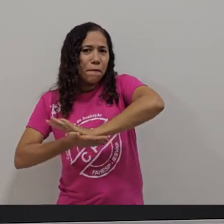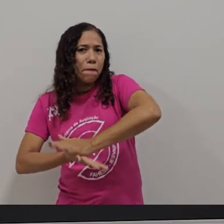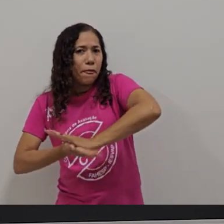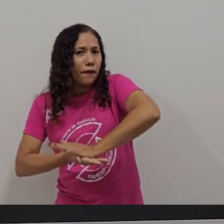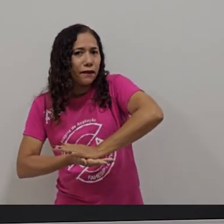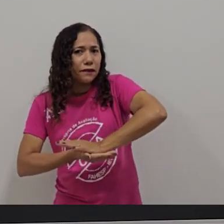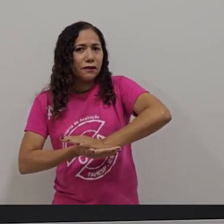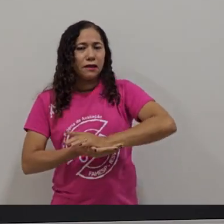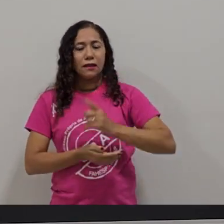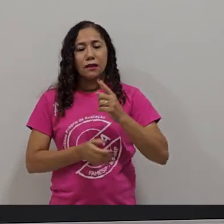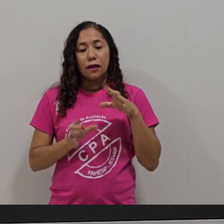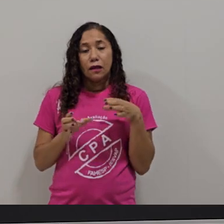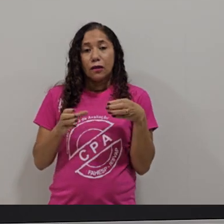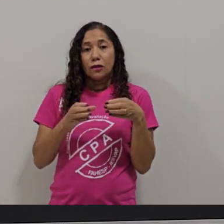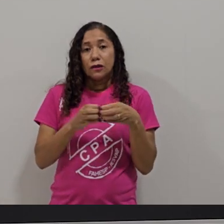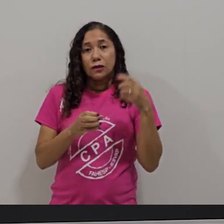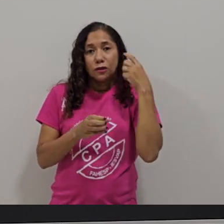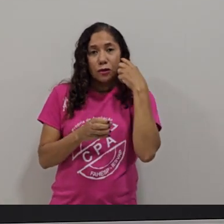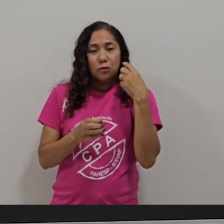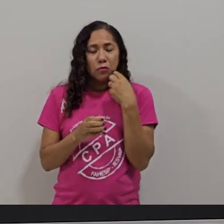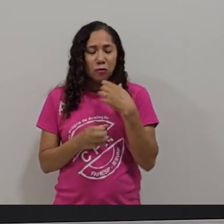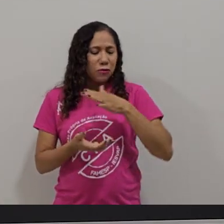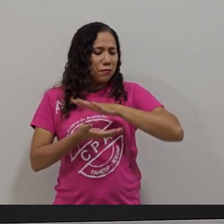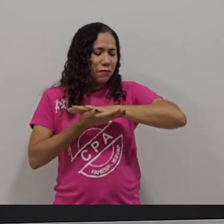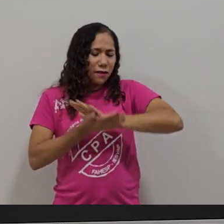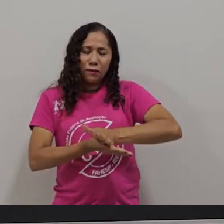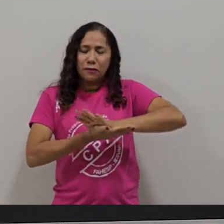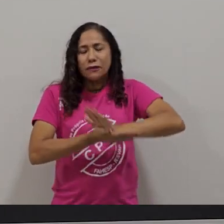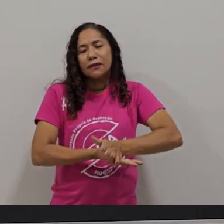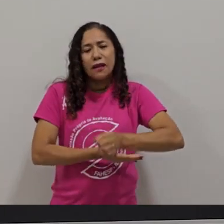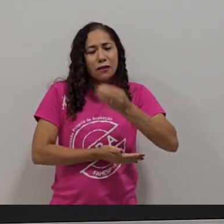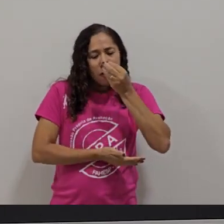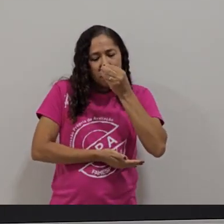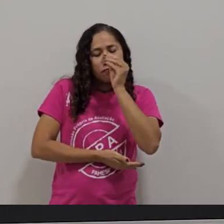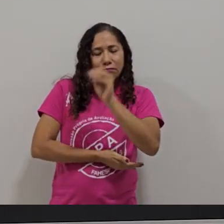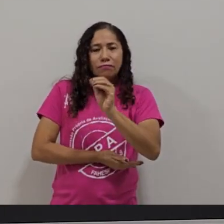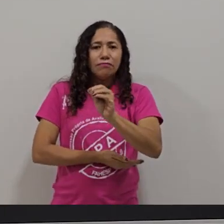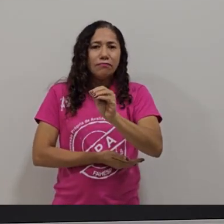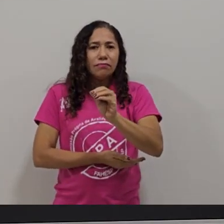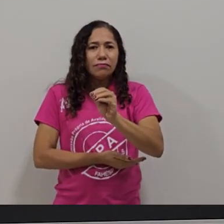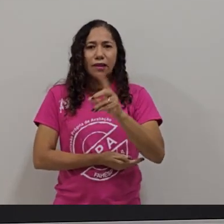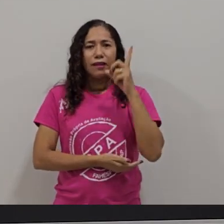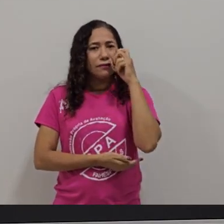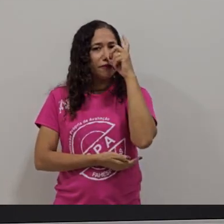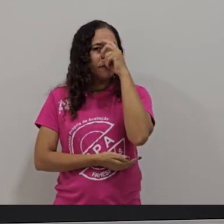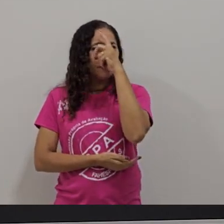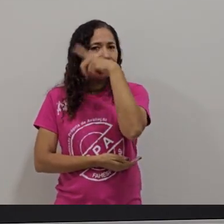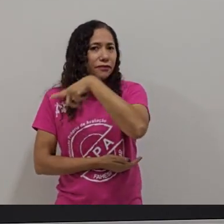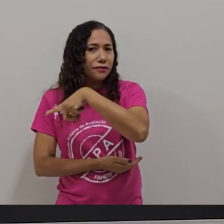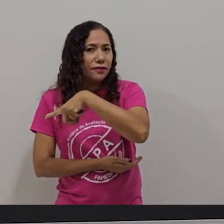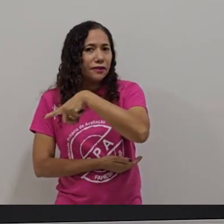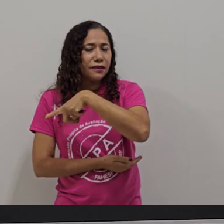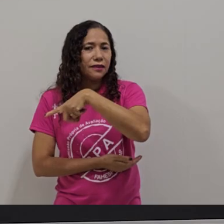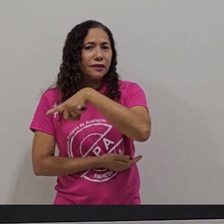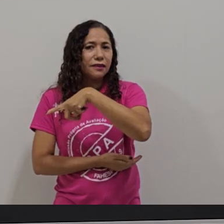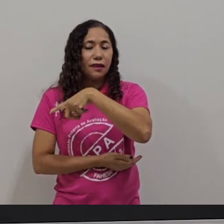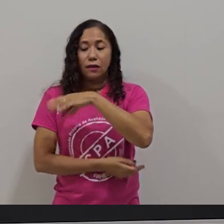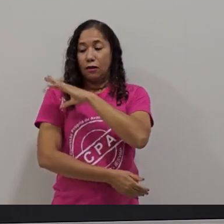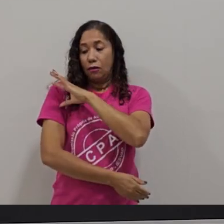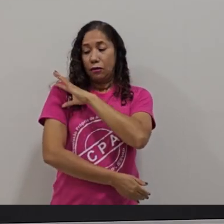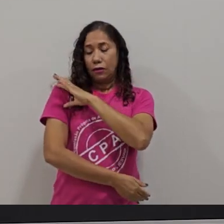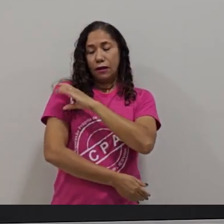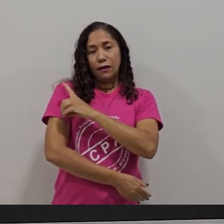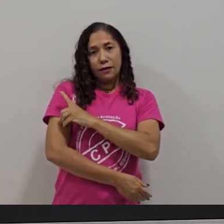mais, porque essa comunidade é muito invisibilizada ainda. Então, é muito difícil. Então, quando a